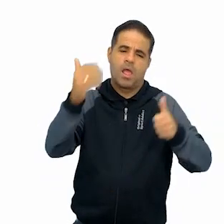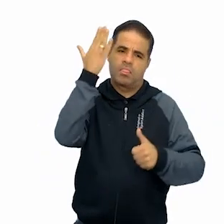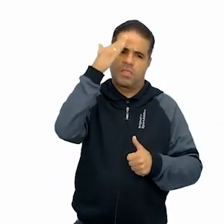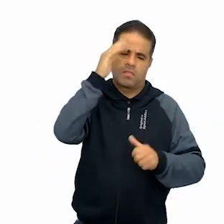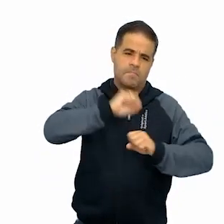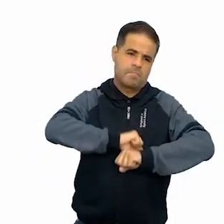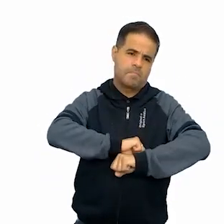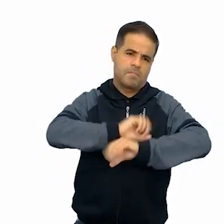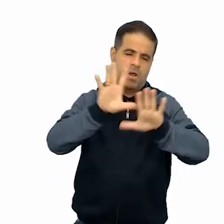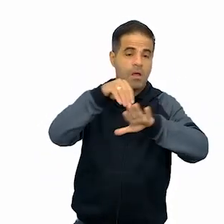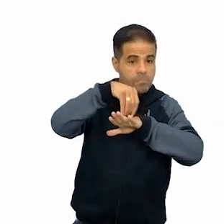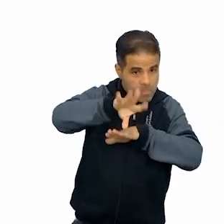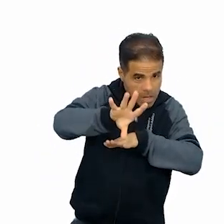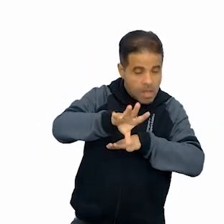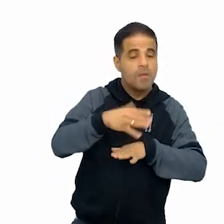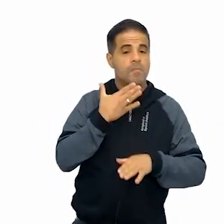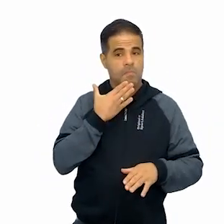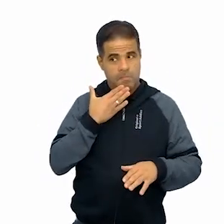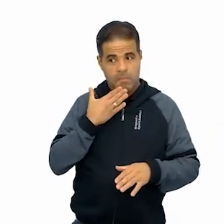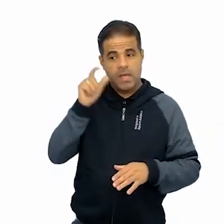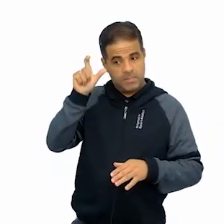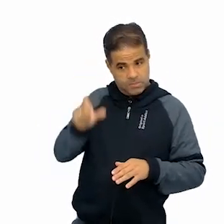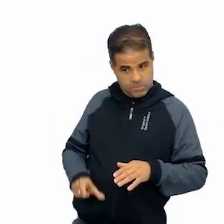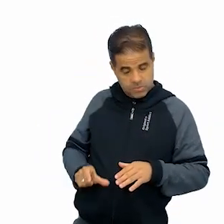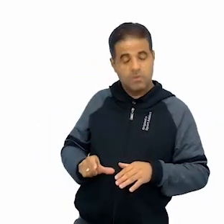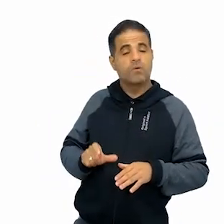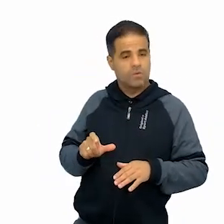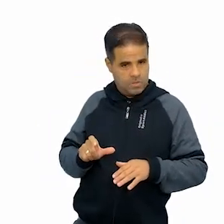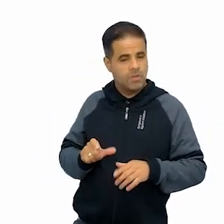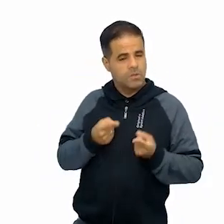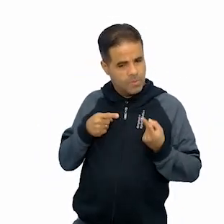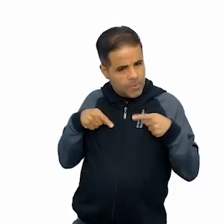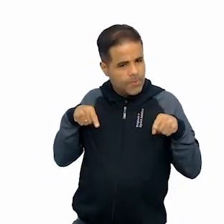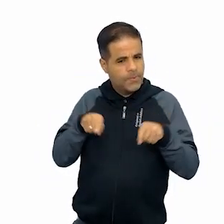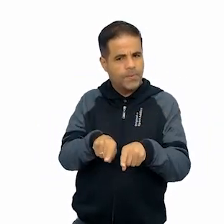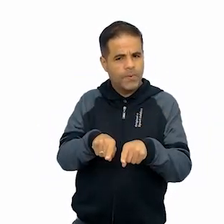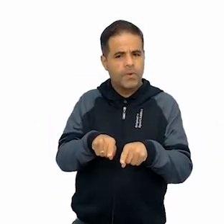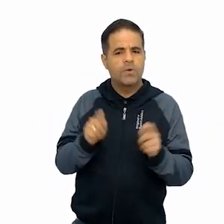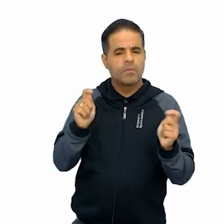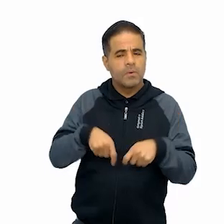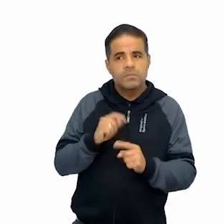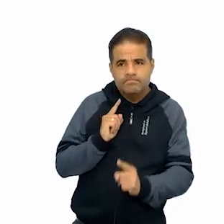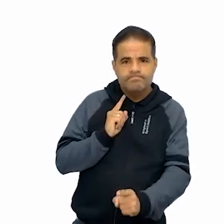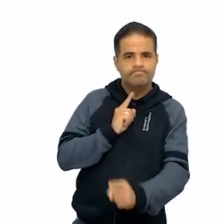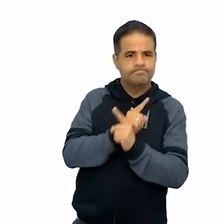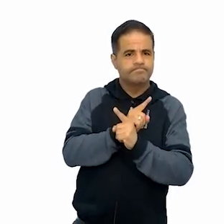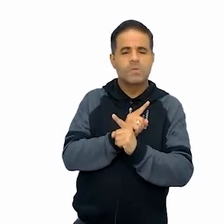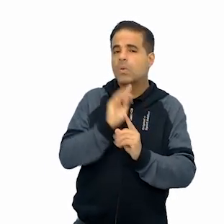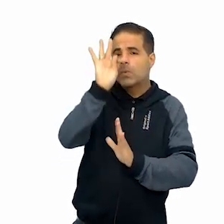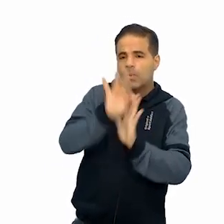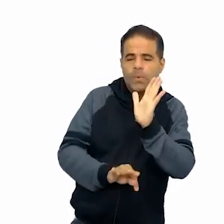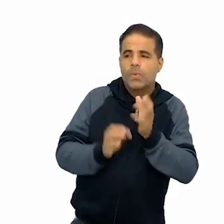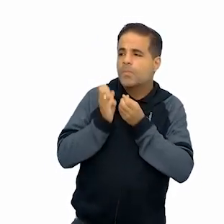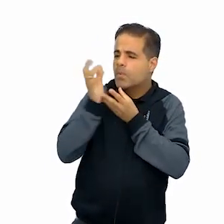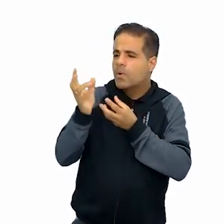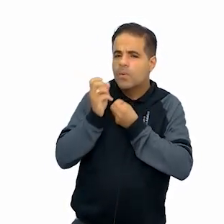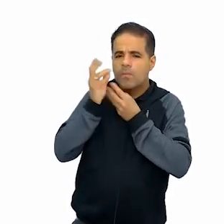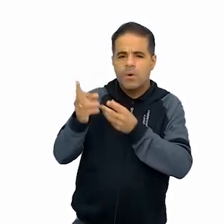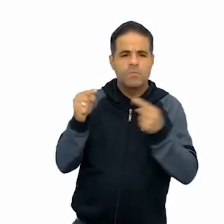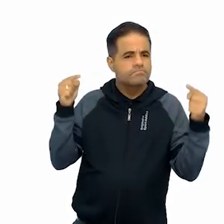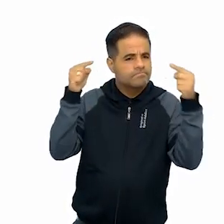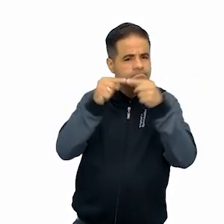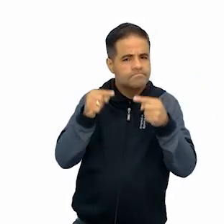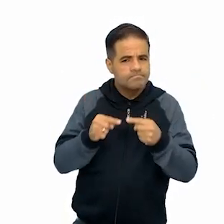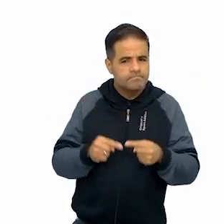trecho. E uma dica: peça que os alunos, com os parceiros de dupla, localizem no texto as informações que